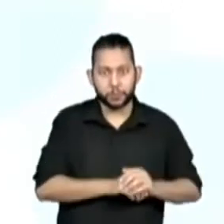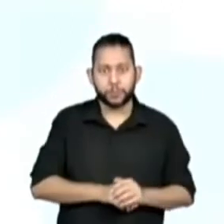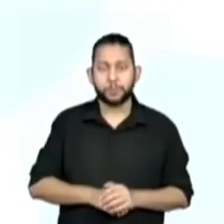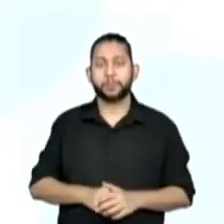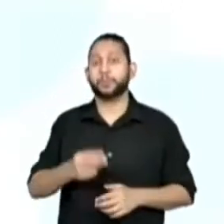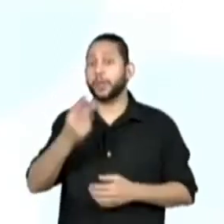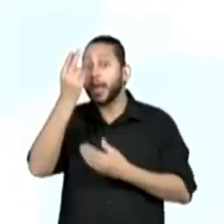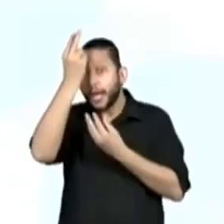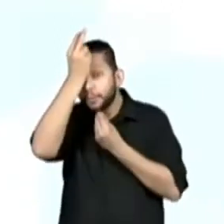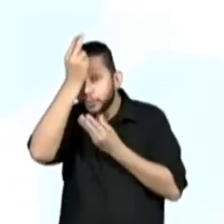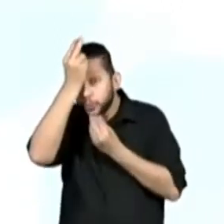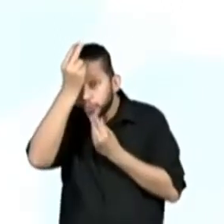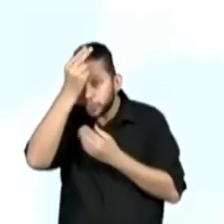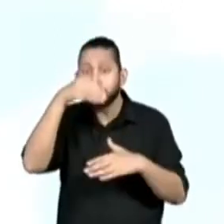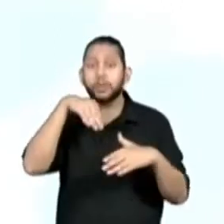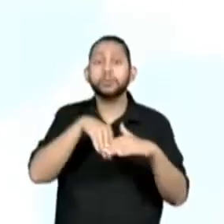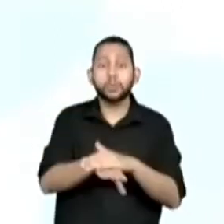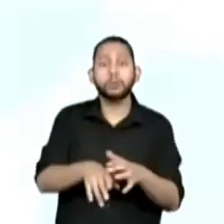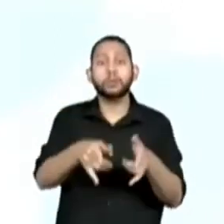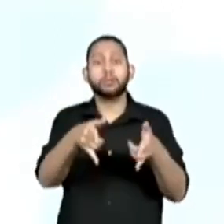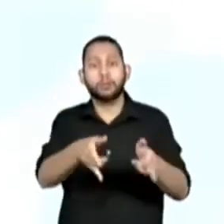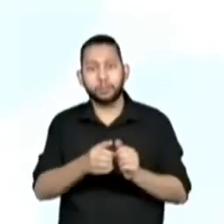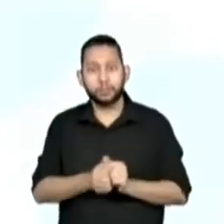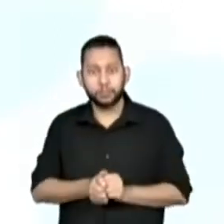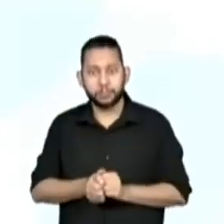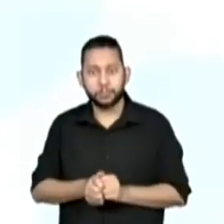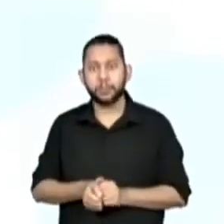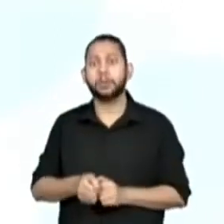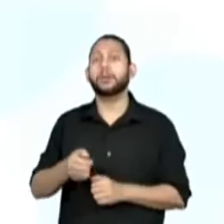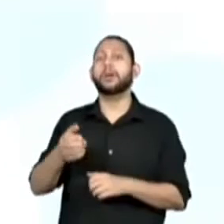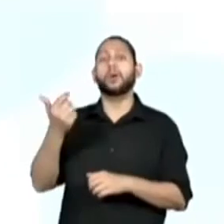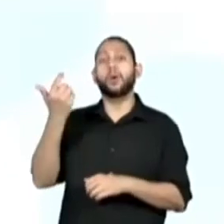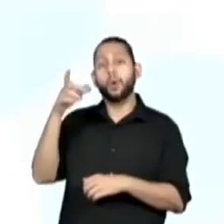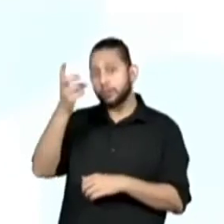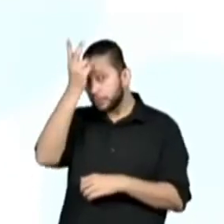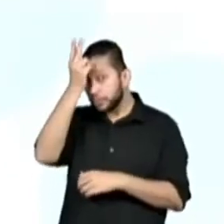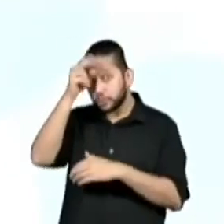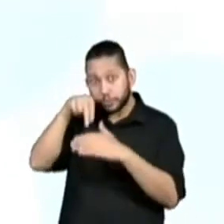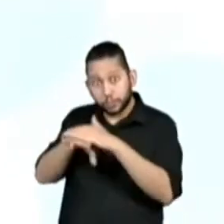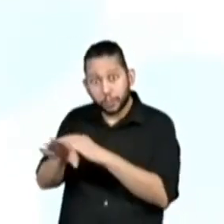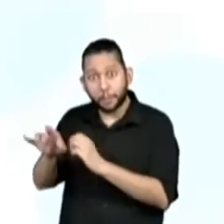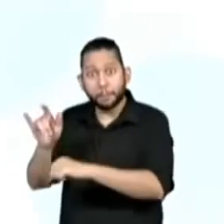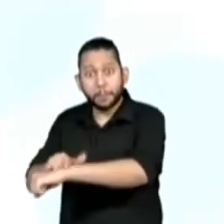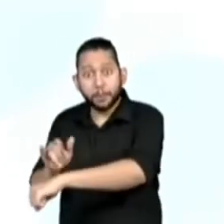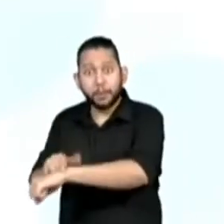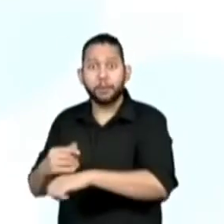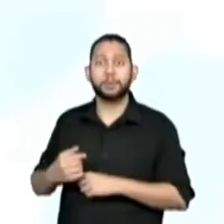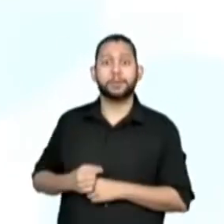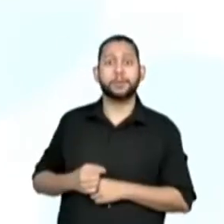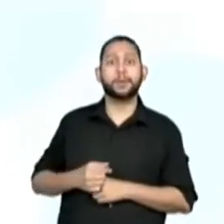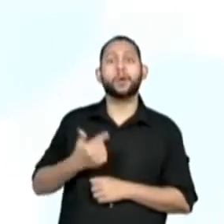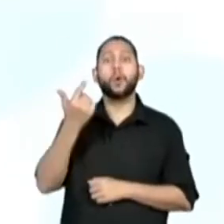recurso que o autor utilizou para não ficar repetindo as palavras?